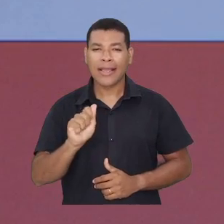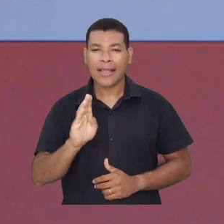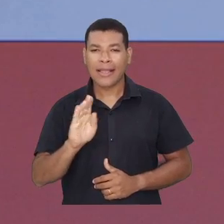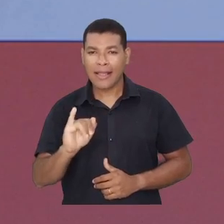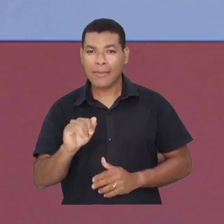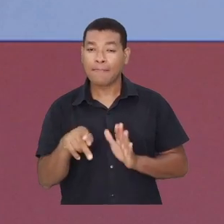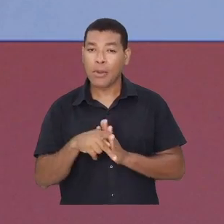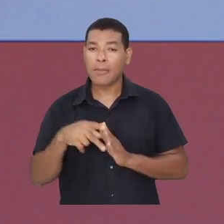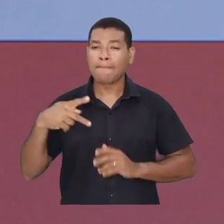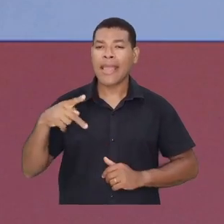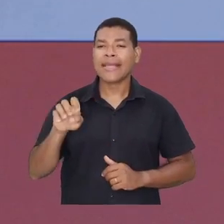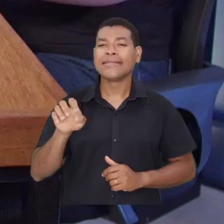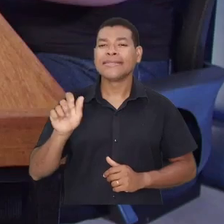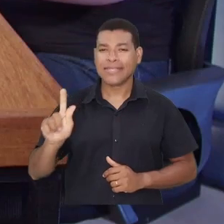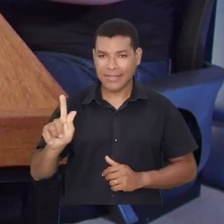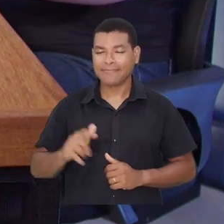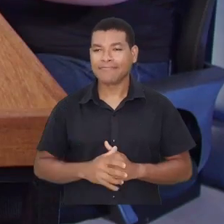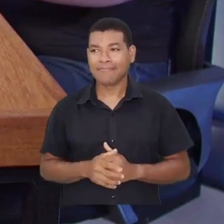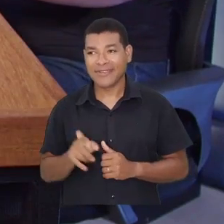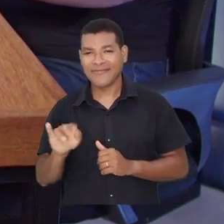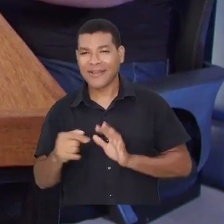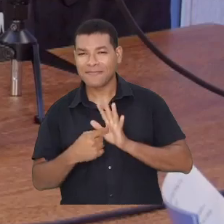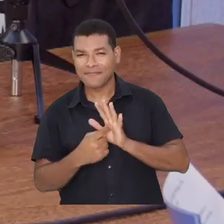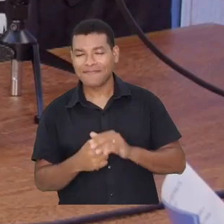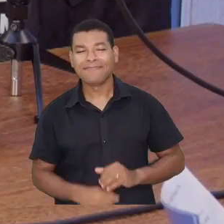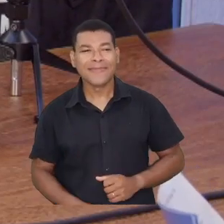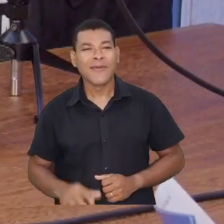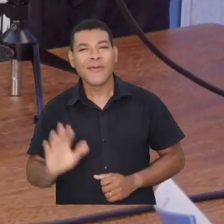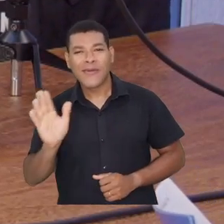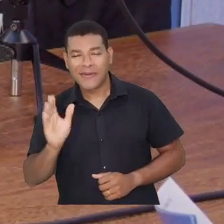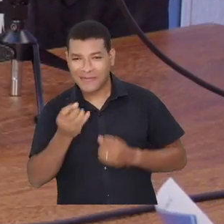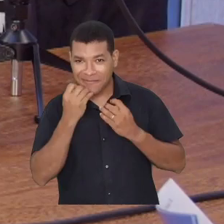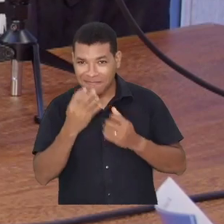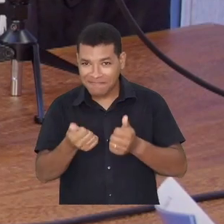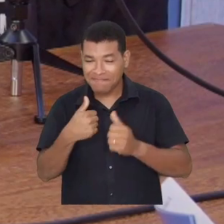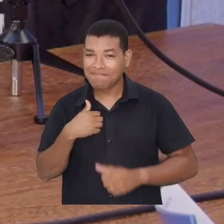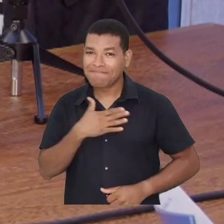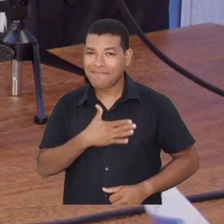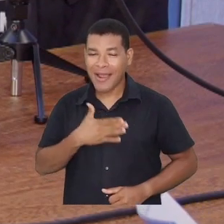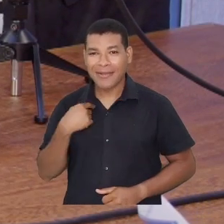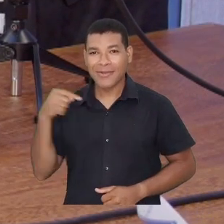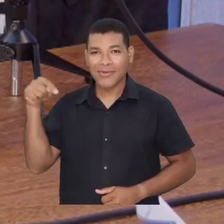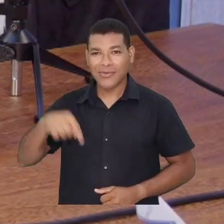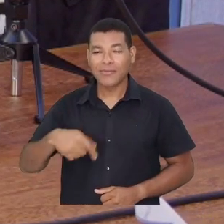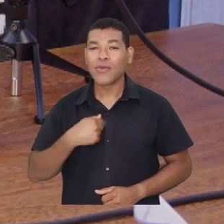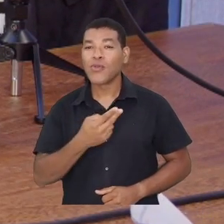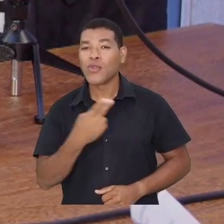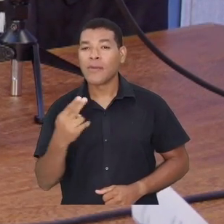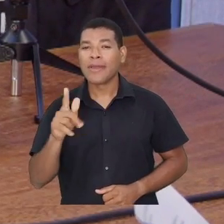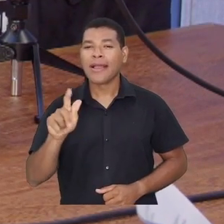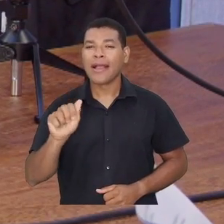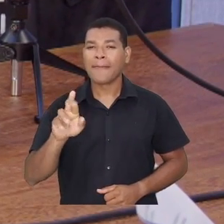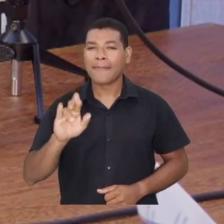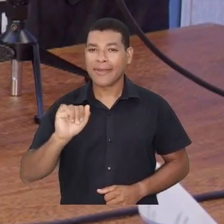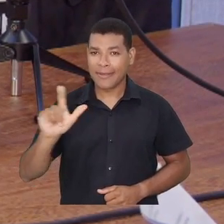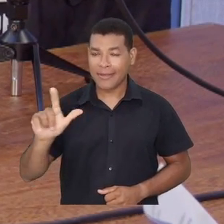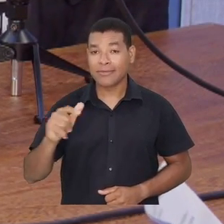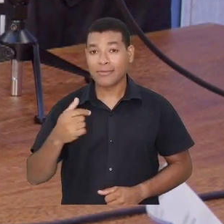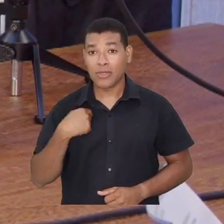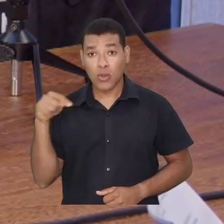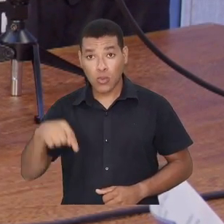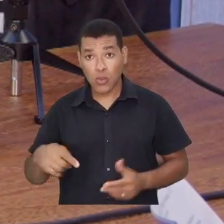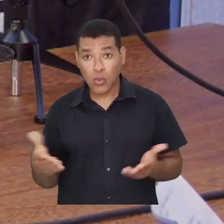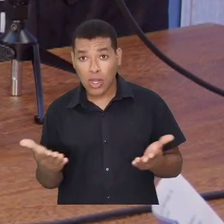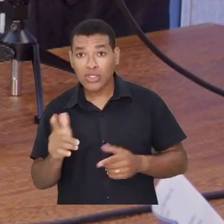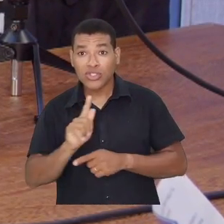eles vão se apresentar para vocês. Vamos lá, pessoal? Oi, pessoal, tudo bem? Um prazer estar aqui hoje. Meu nome é Gabriel Brasileiro. Atualmente, eu sou